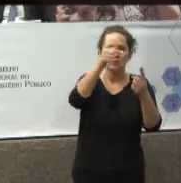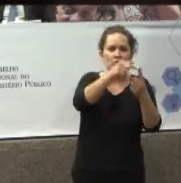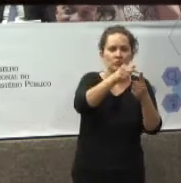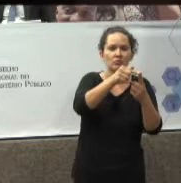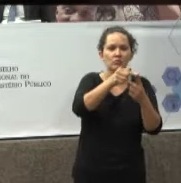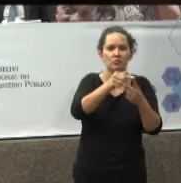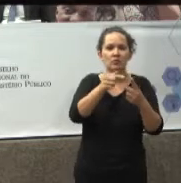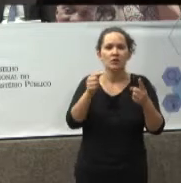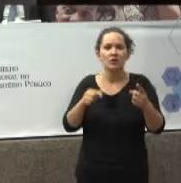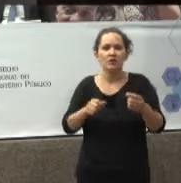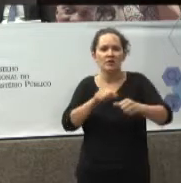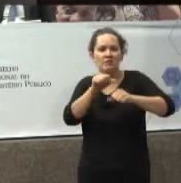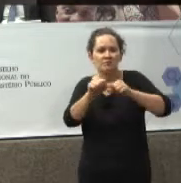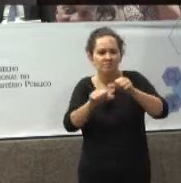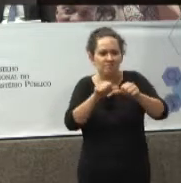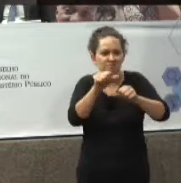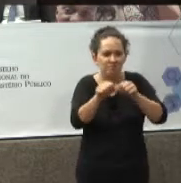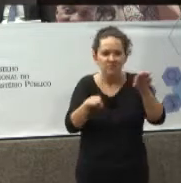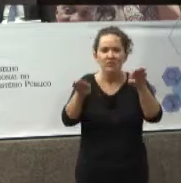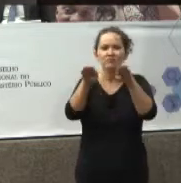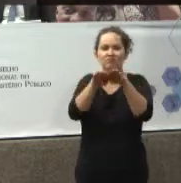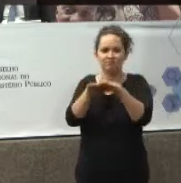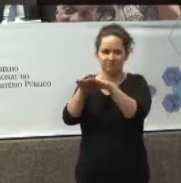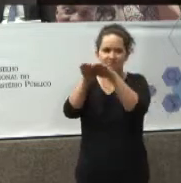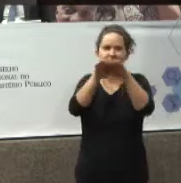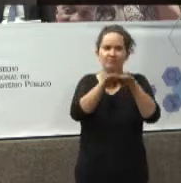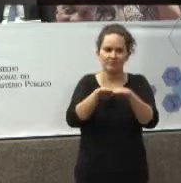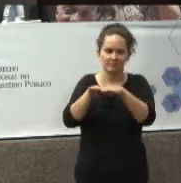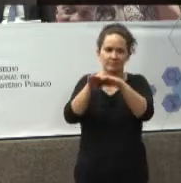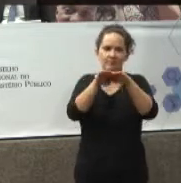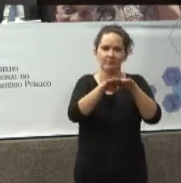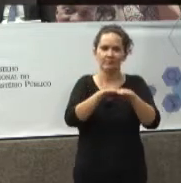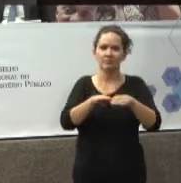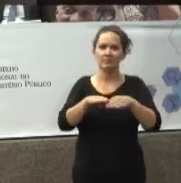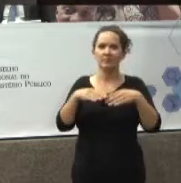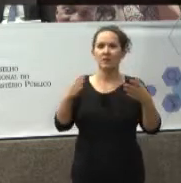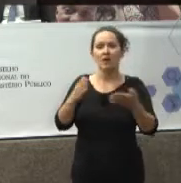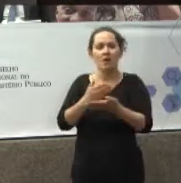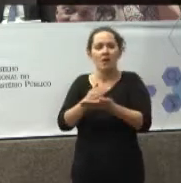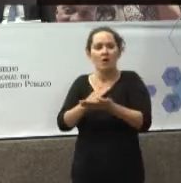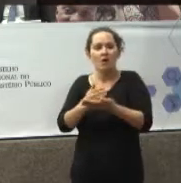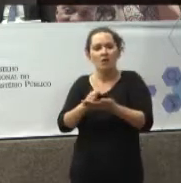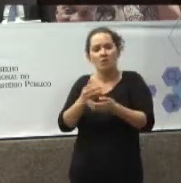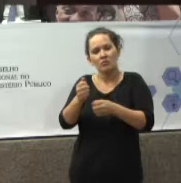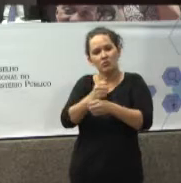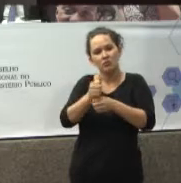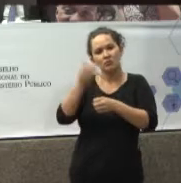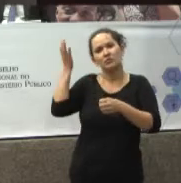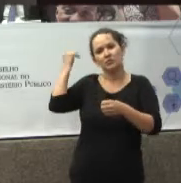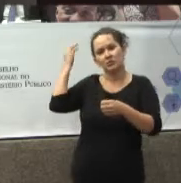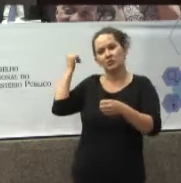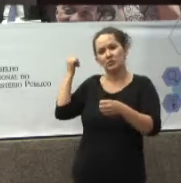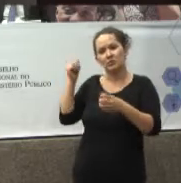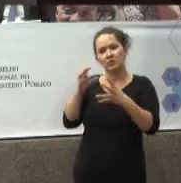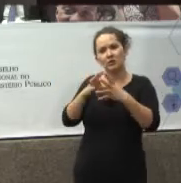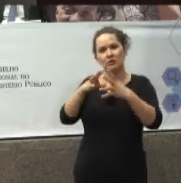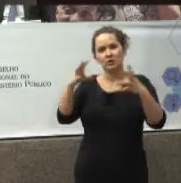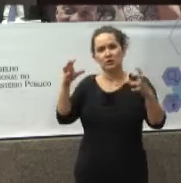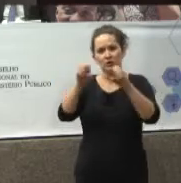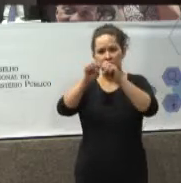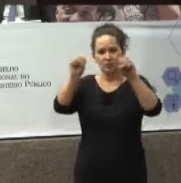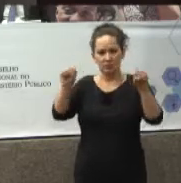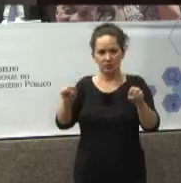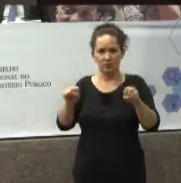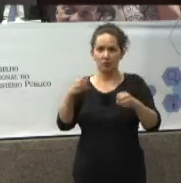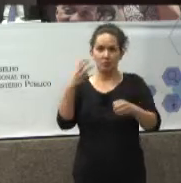tendem a se mesclar e as igualar é alguns anos atrás nós tínhamos três grandes sistemas sistema